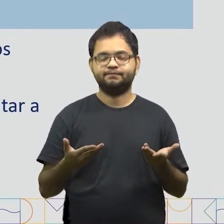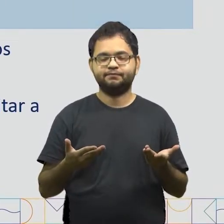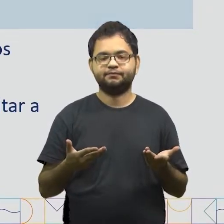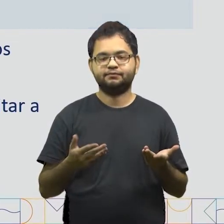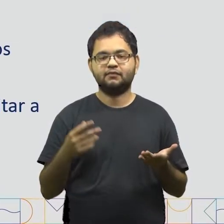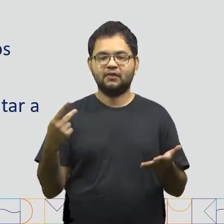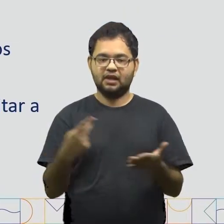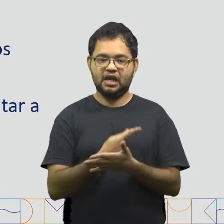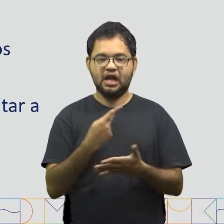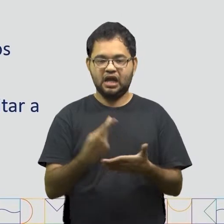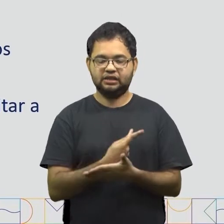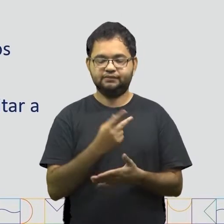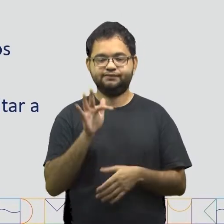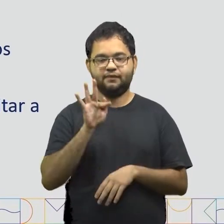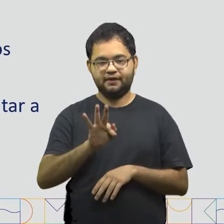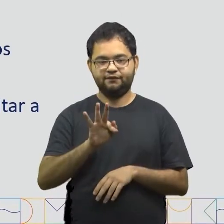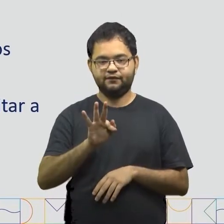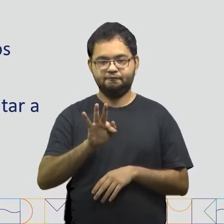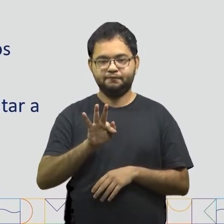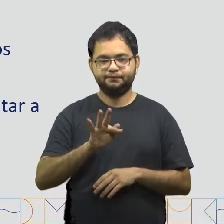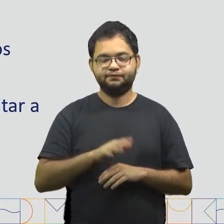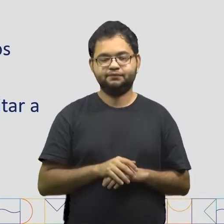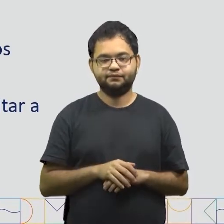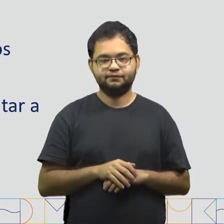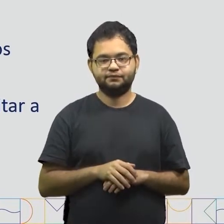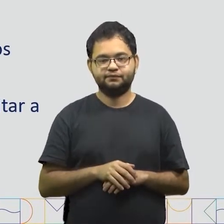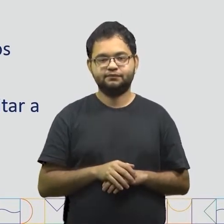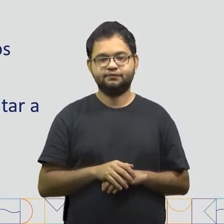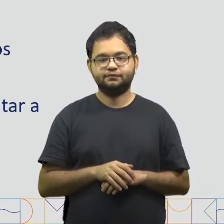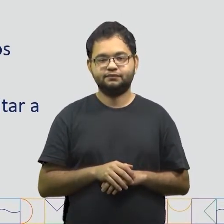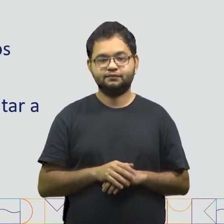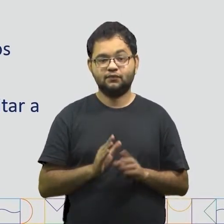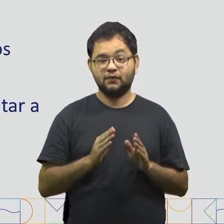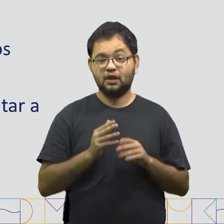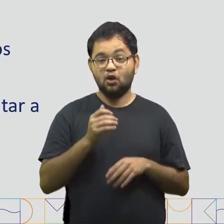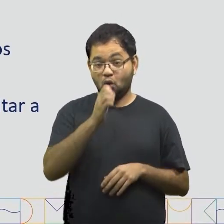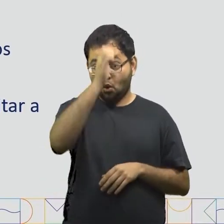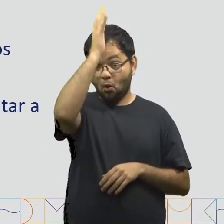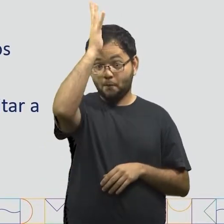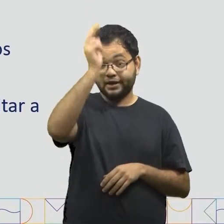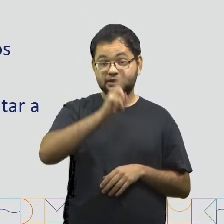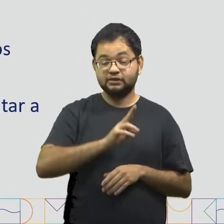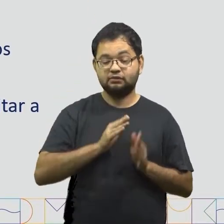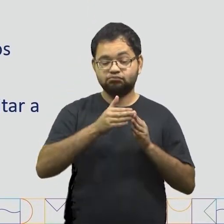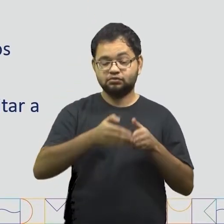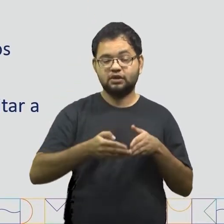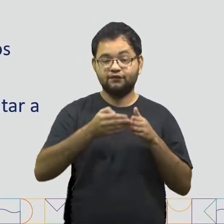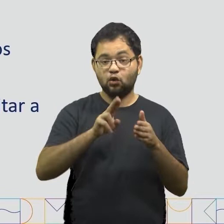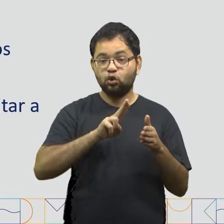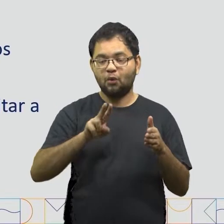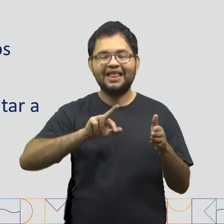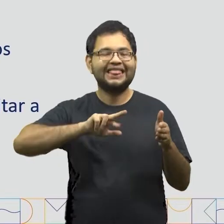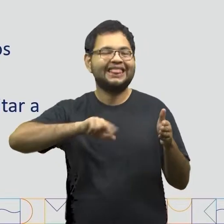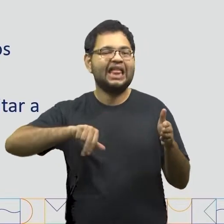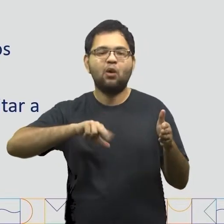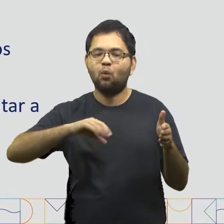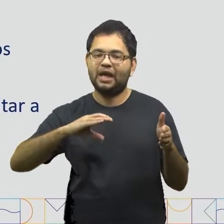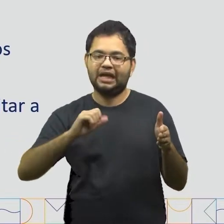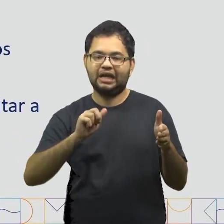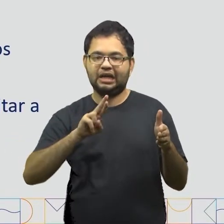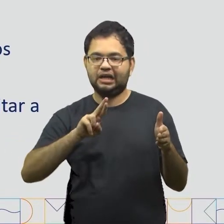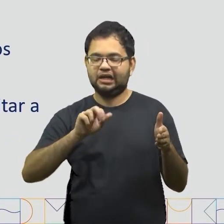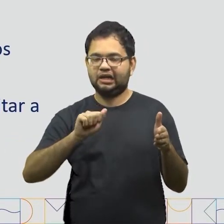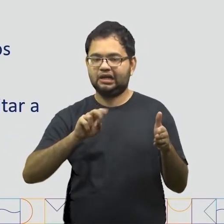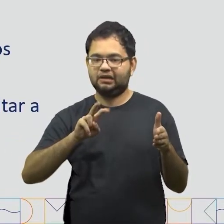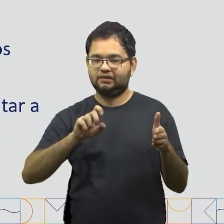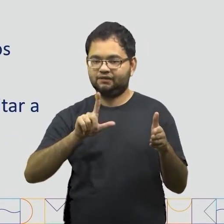é falsa só por mais um detalhe os navios que os romanos utilizavam não eram